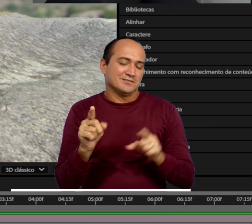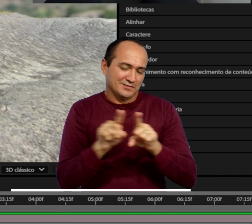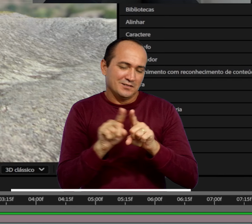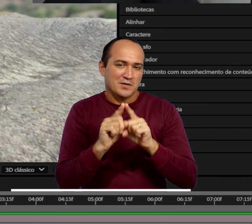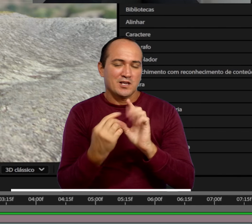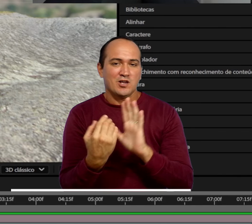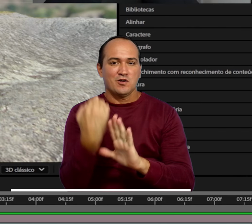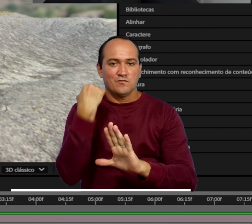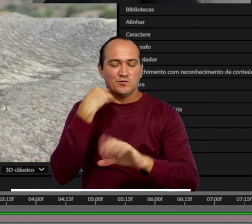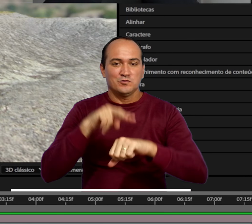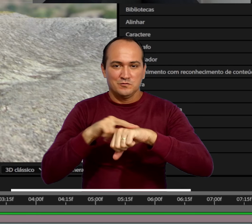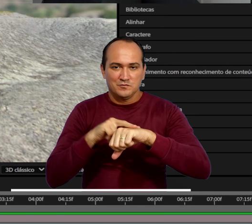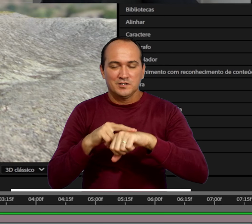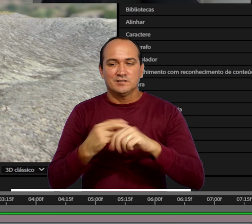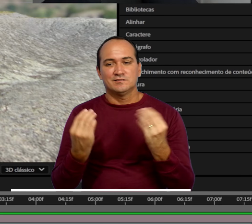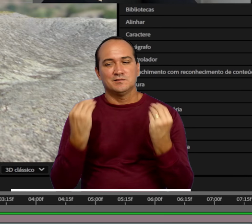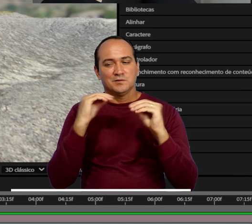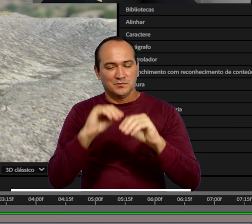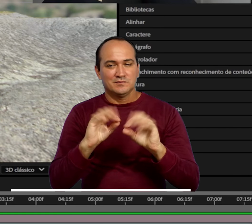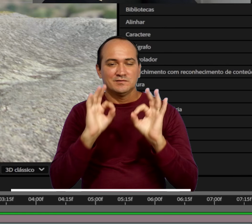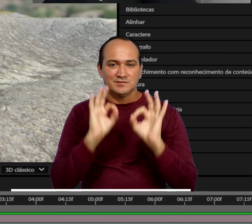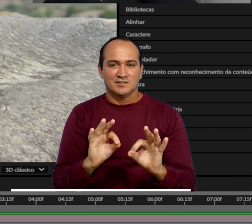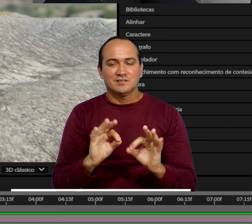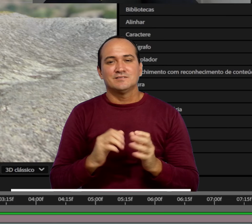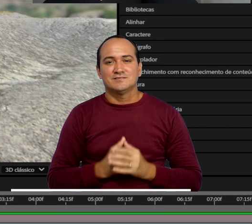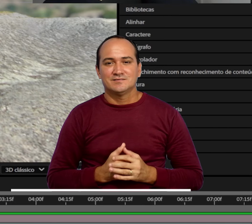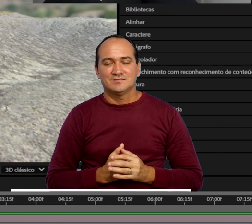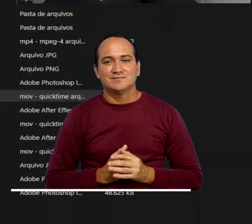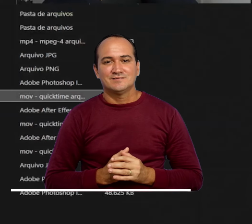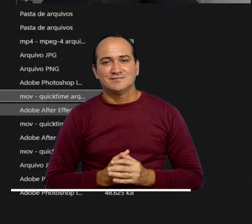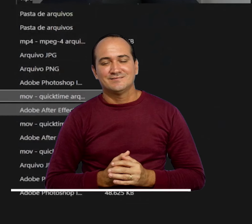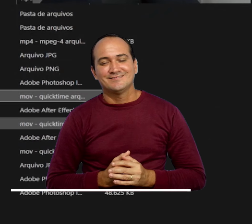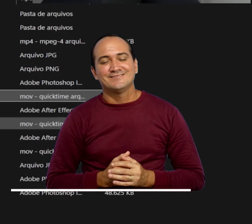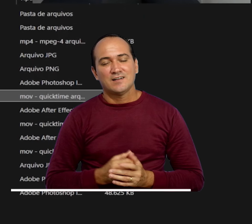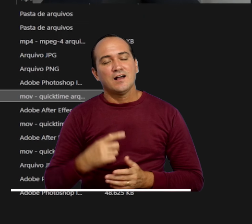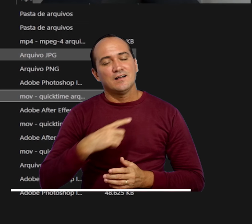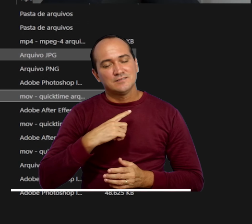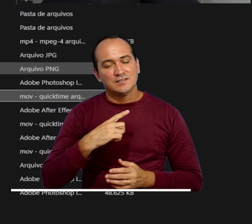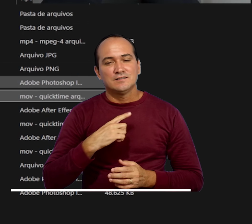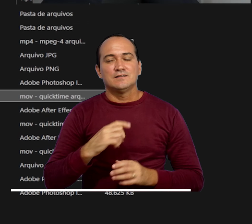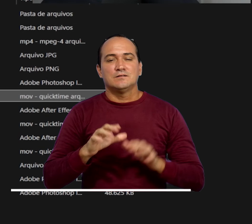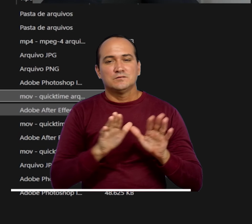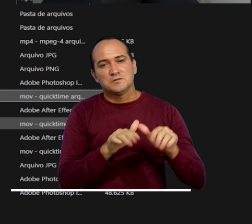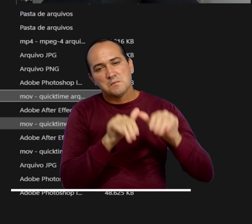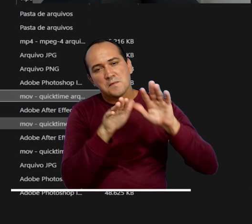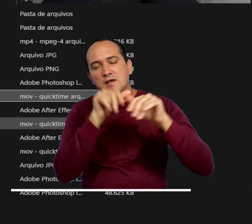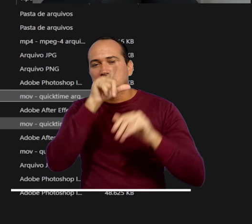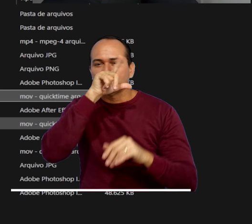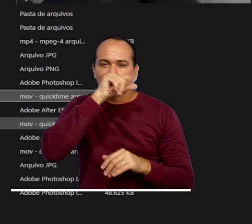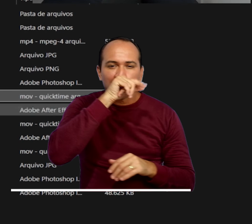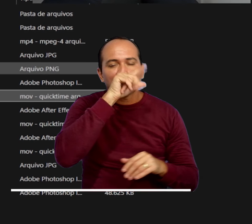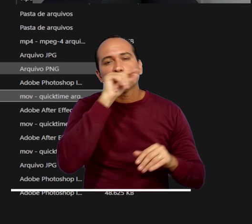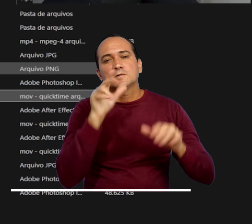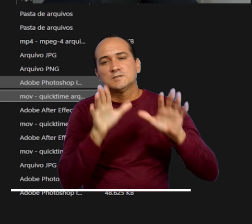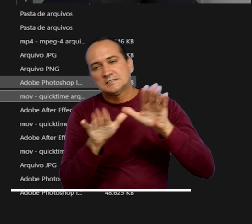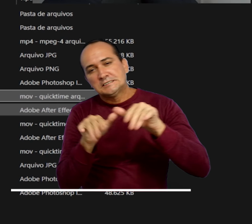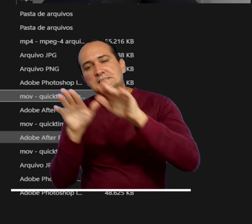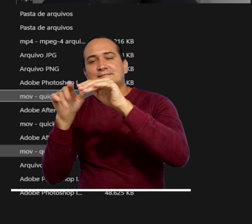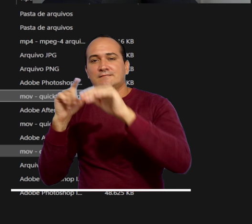aqui, que é em chroma key. Olha aí, até deu certo aqui. Que é uma imagem aqui de uns pássaros aqui. Eu vou mostrar